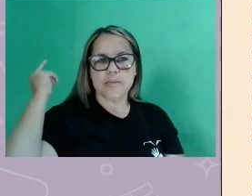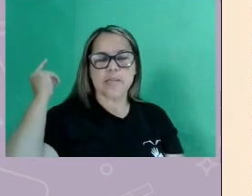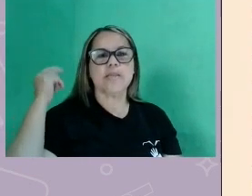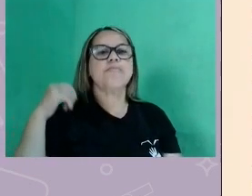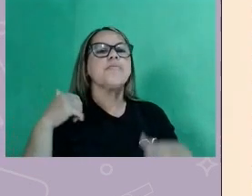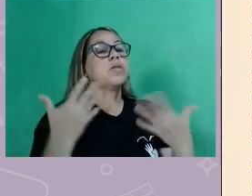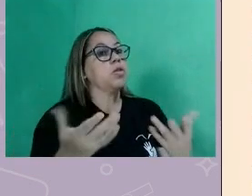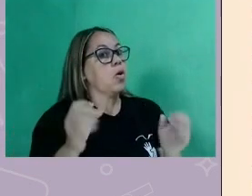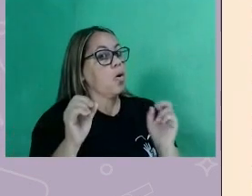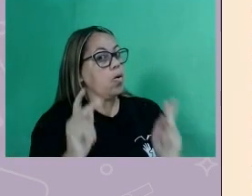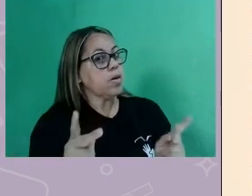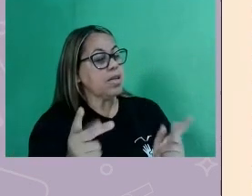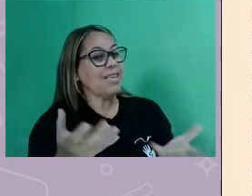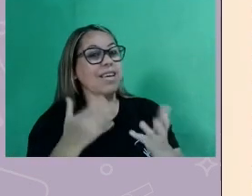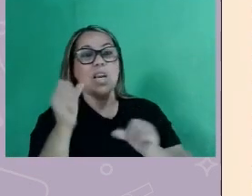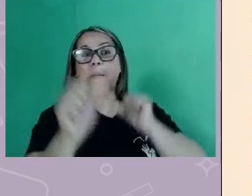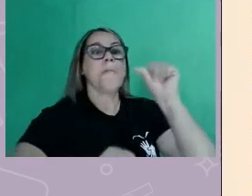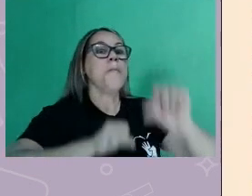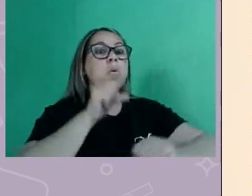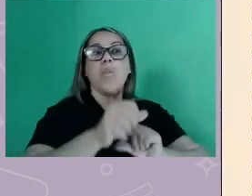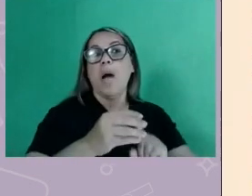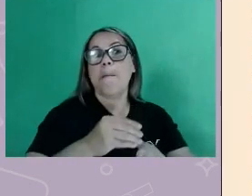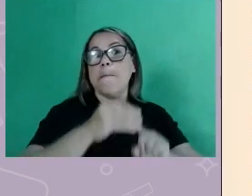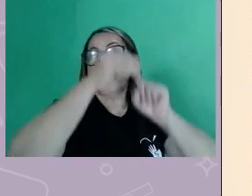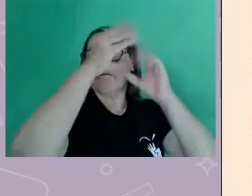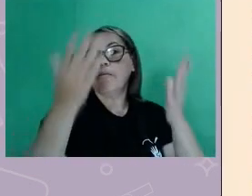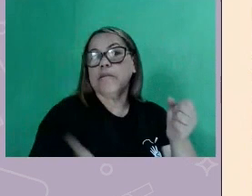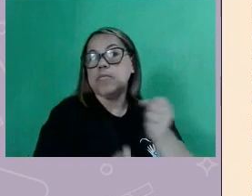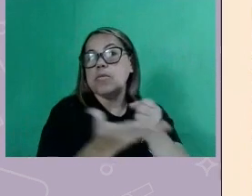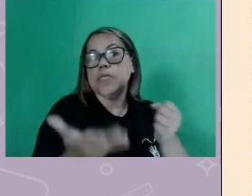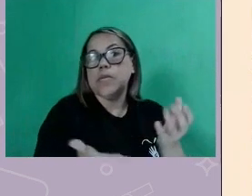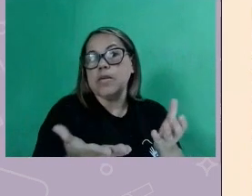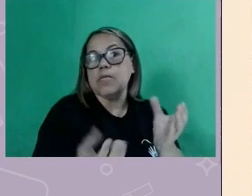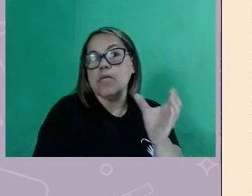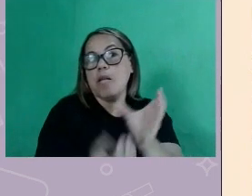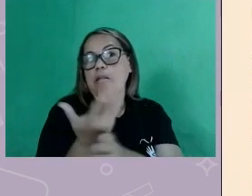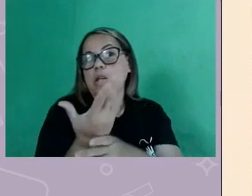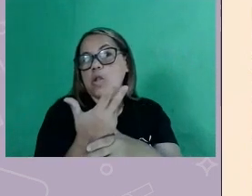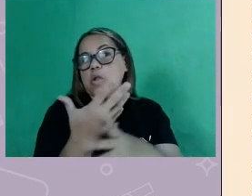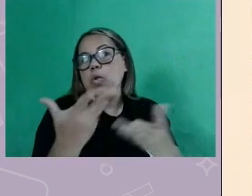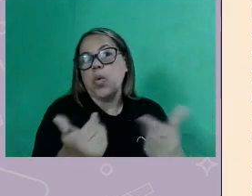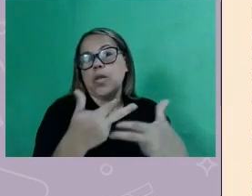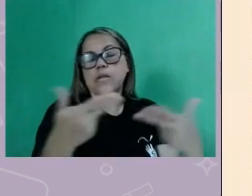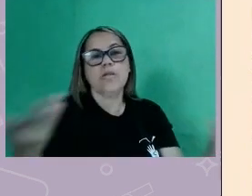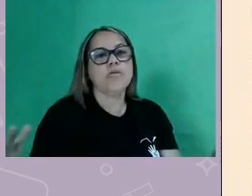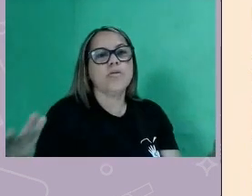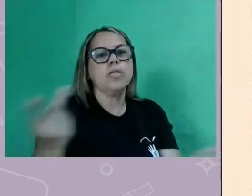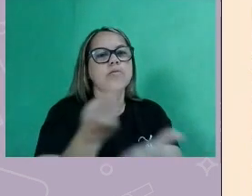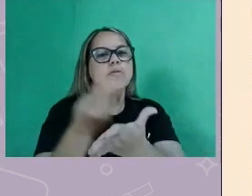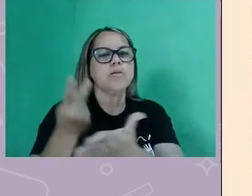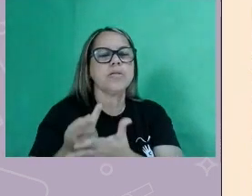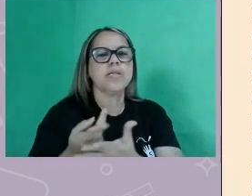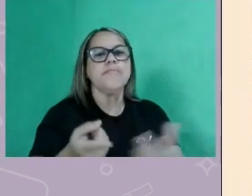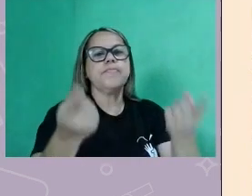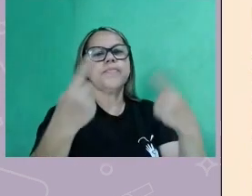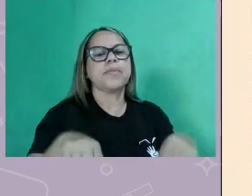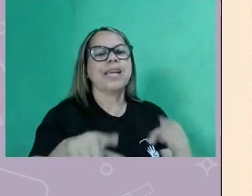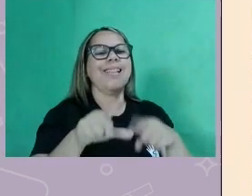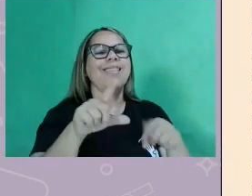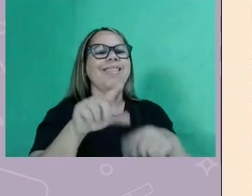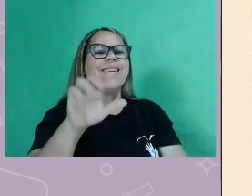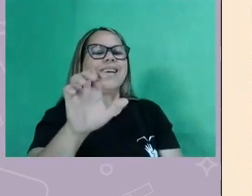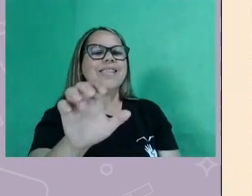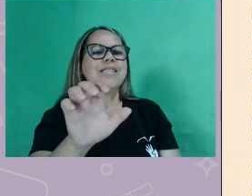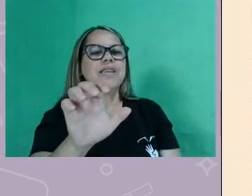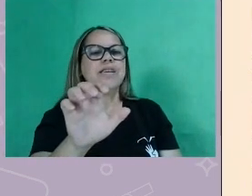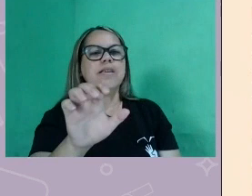querem identificar o princípio básico que gera todas as coisas todos os fenômenos beleza letra E para finalizar para os